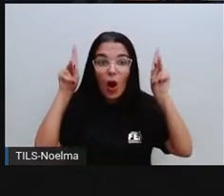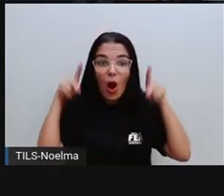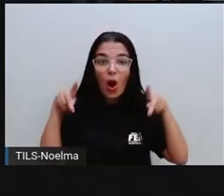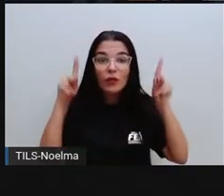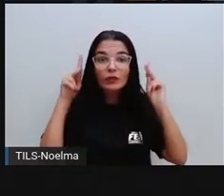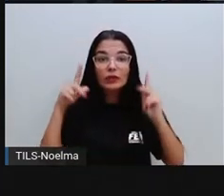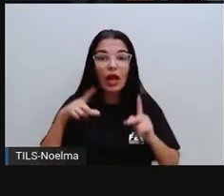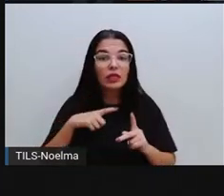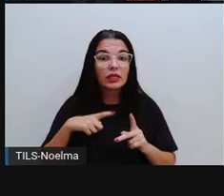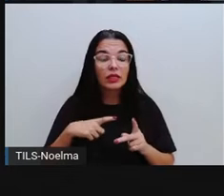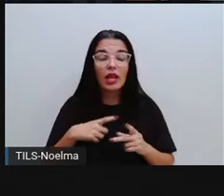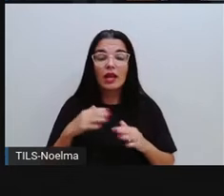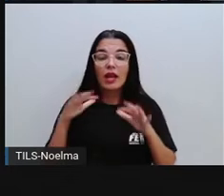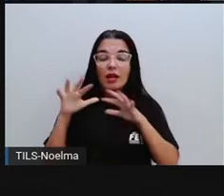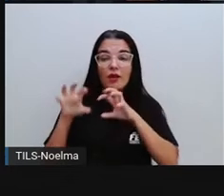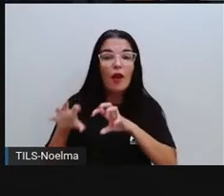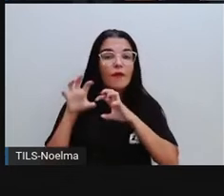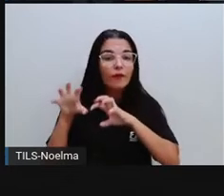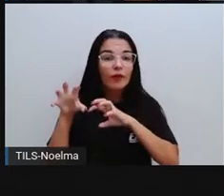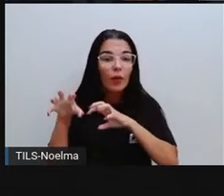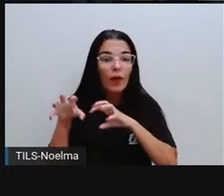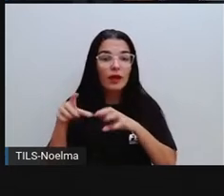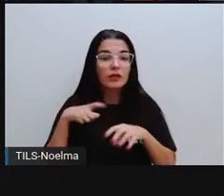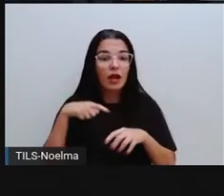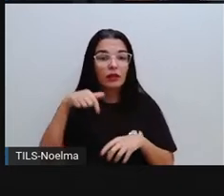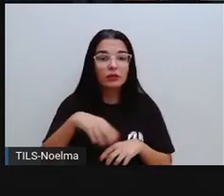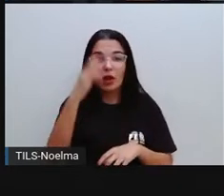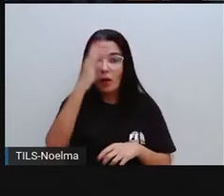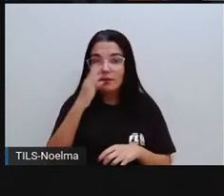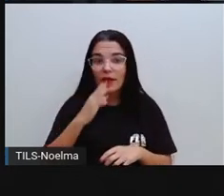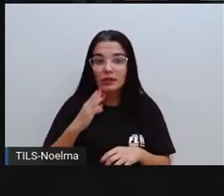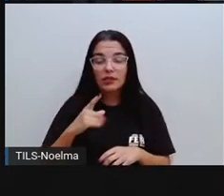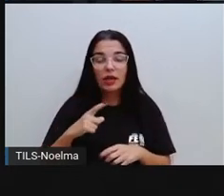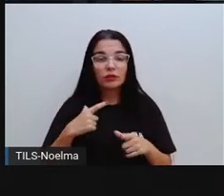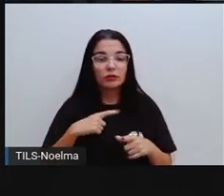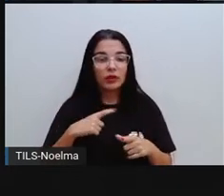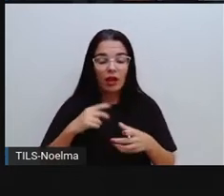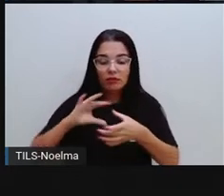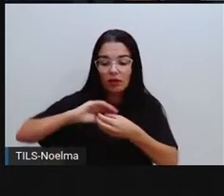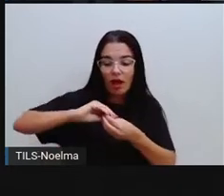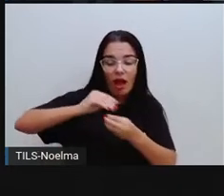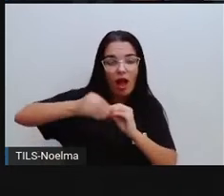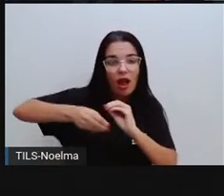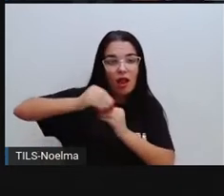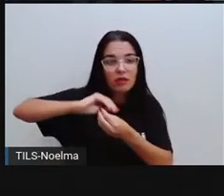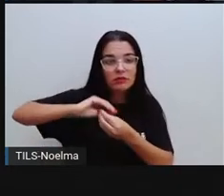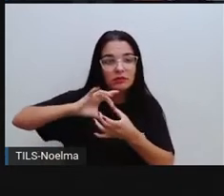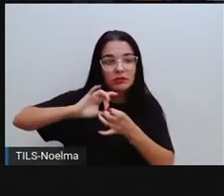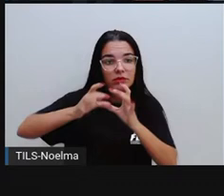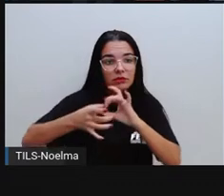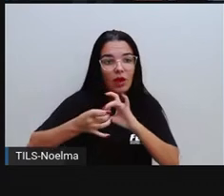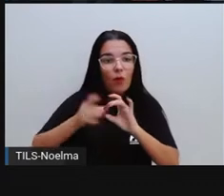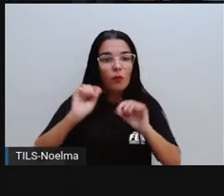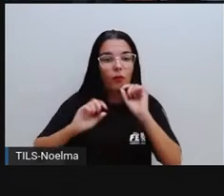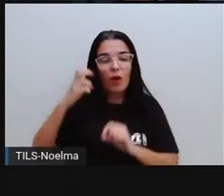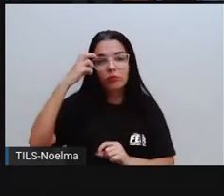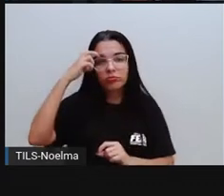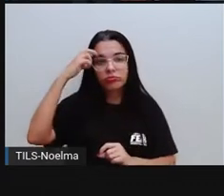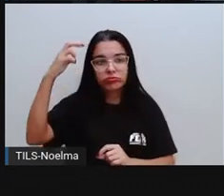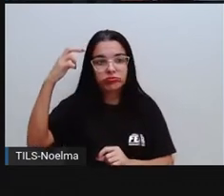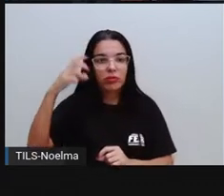que influenciaram aí no Brasil em relação à sua cultura, onde nós temos os portugueses